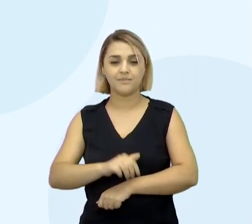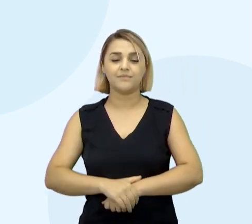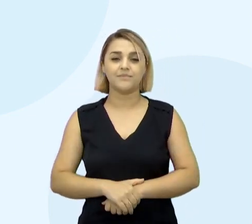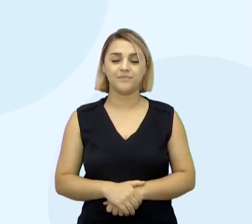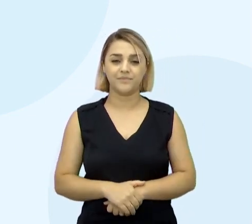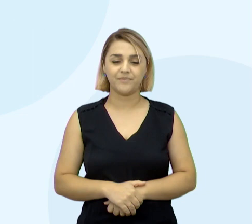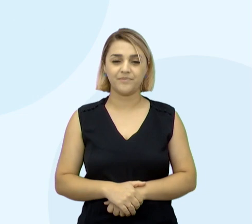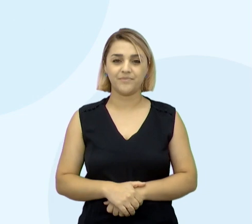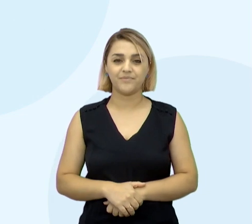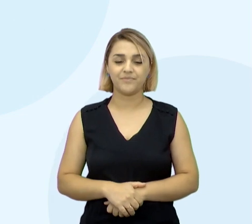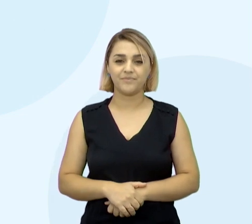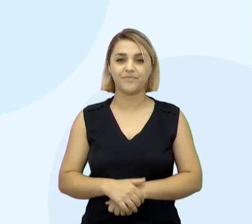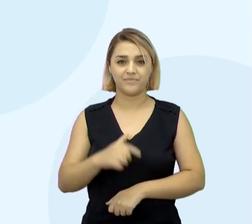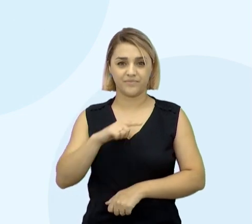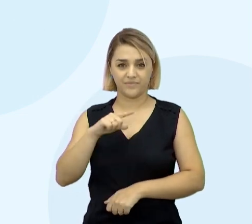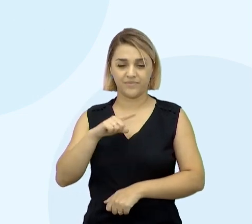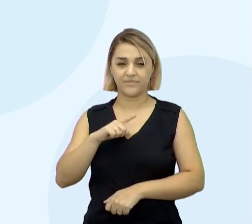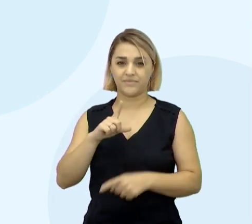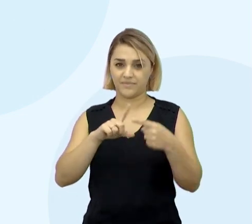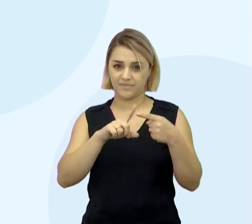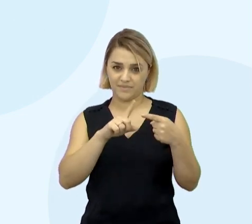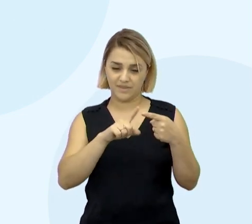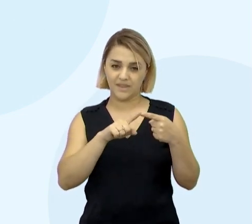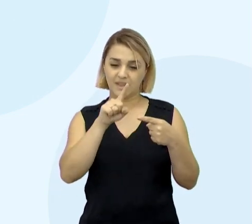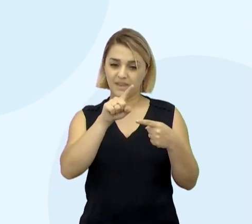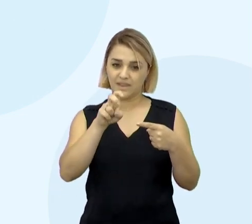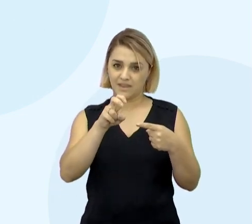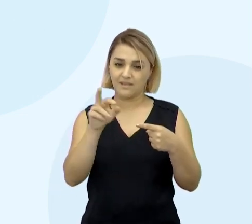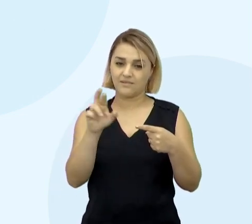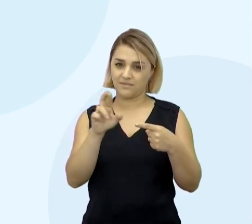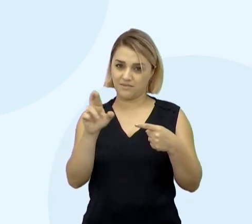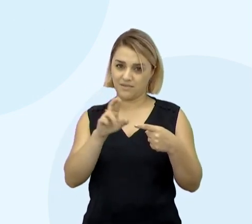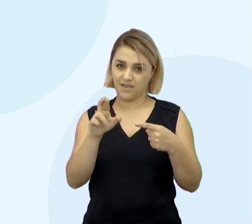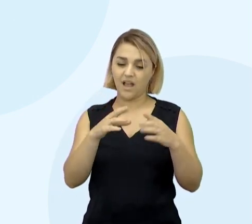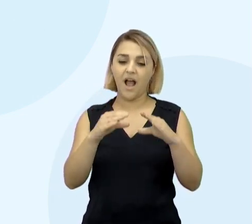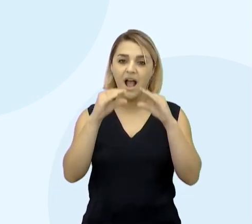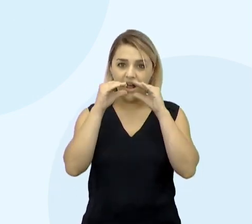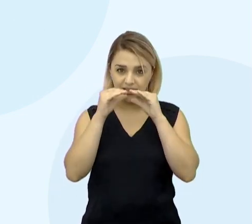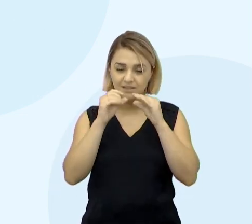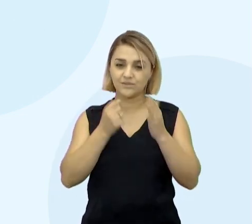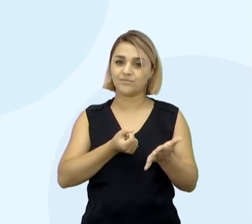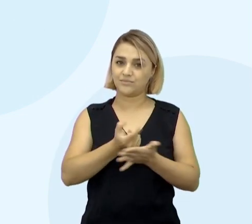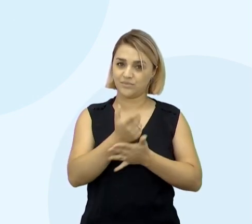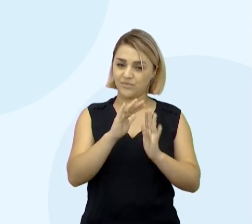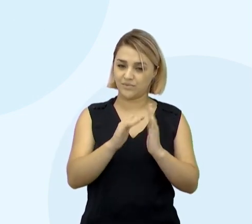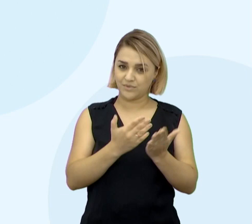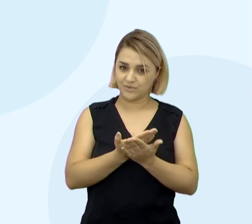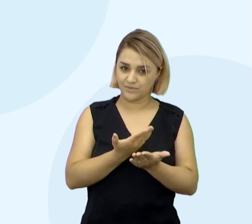Então, ela tem R$15 do lanche da escola. Ela tem